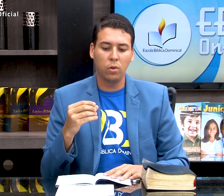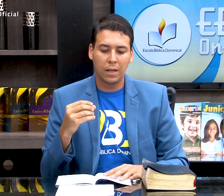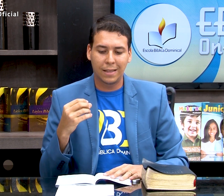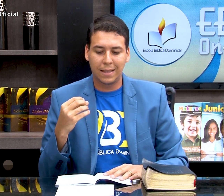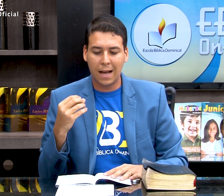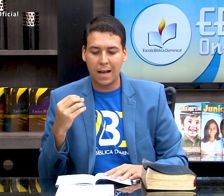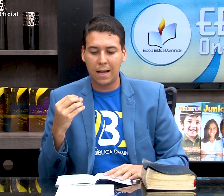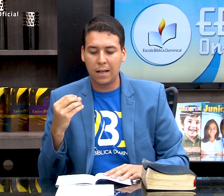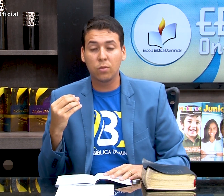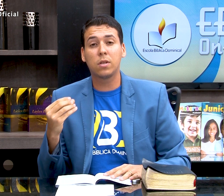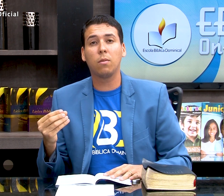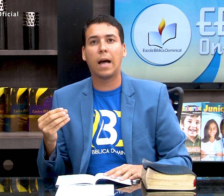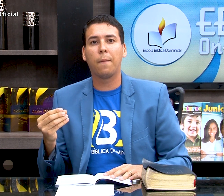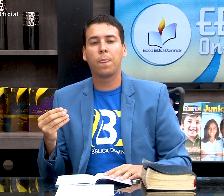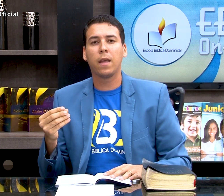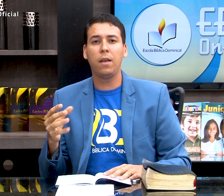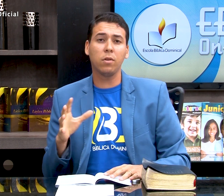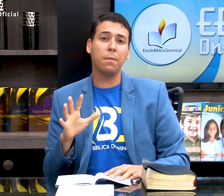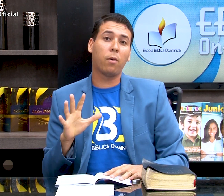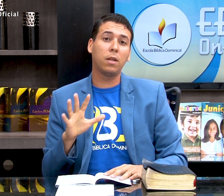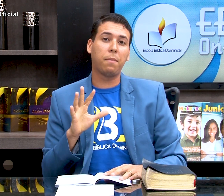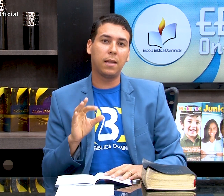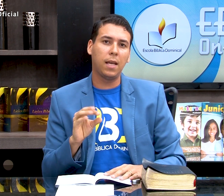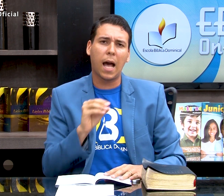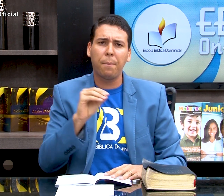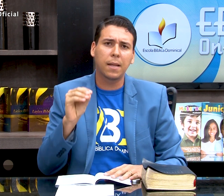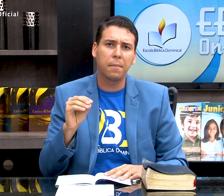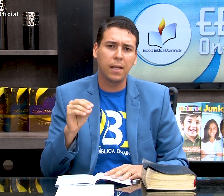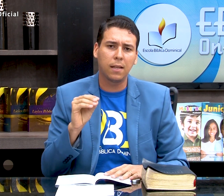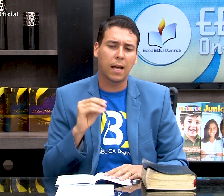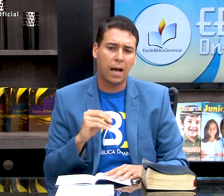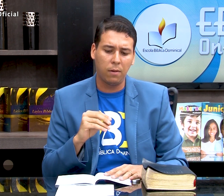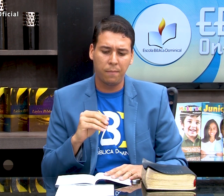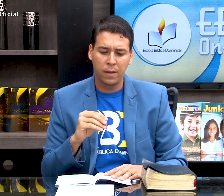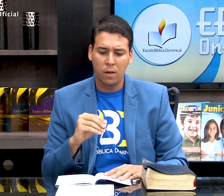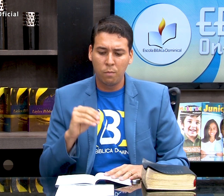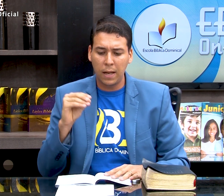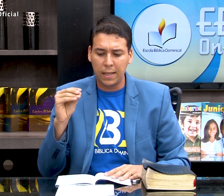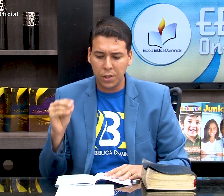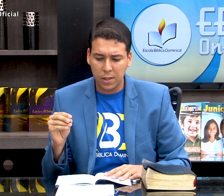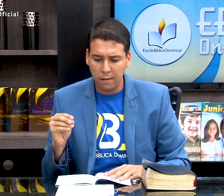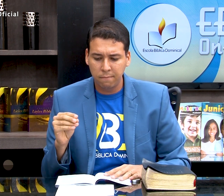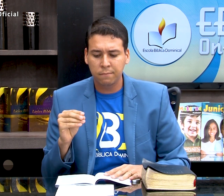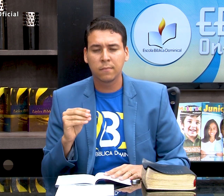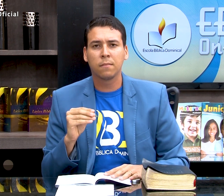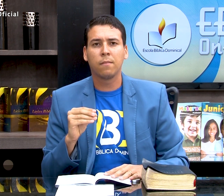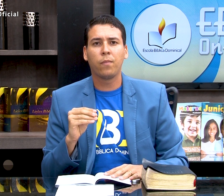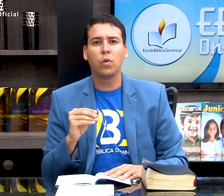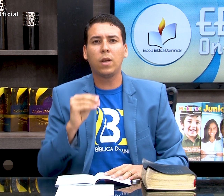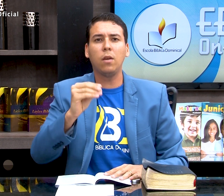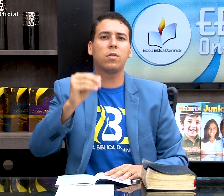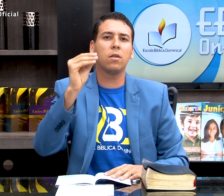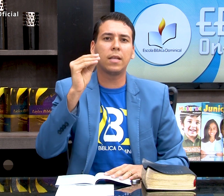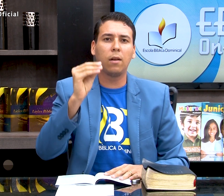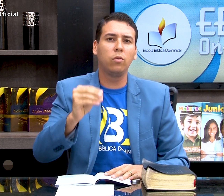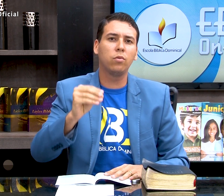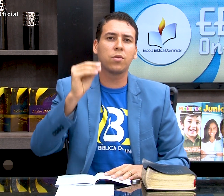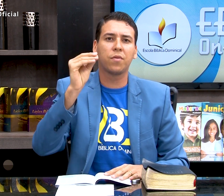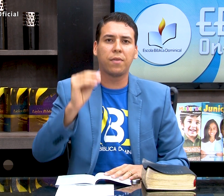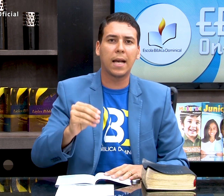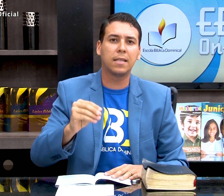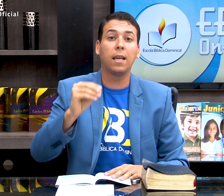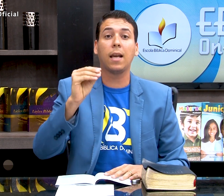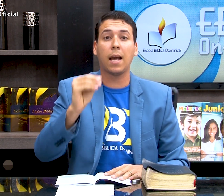dentro do seu lar. E você pode pedir rapidamente na aula uma lista do que os seus